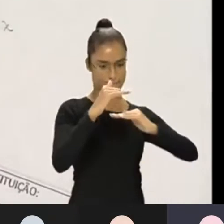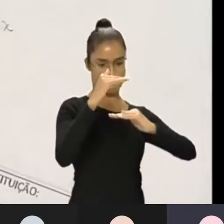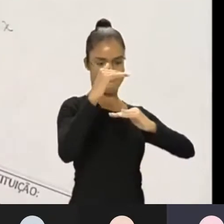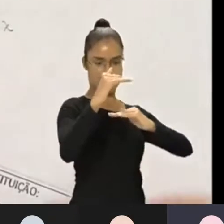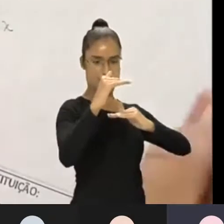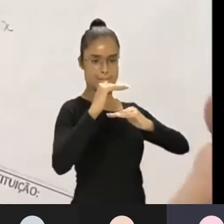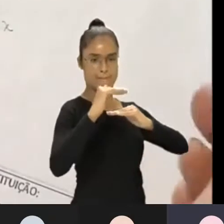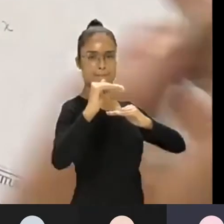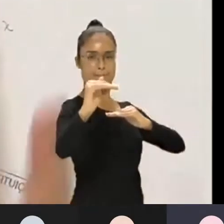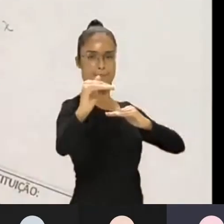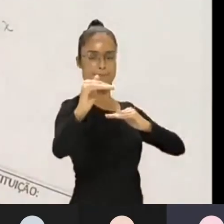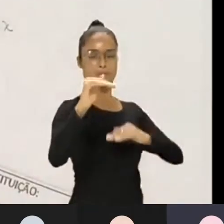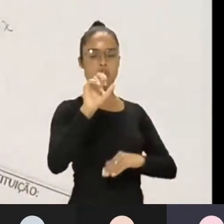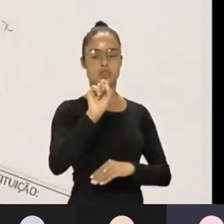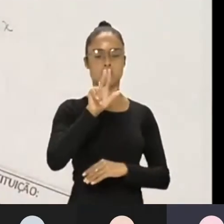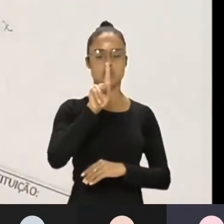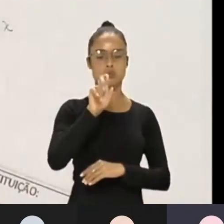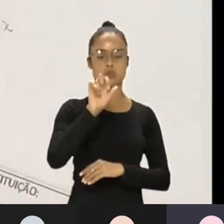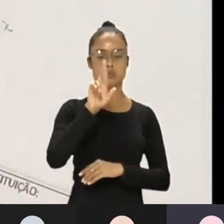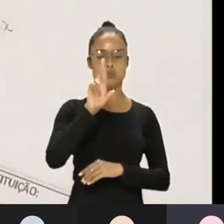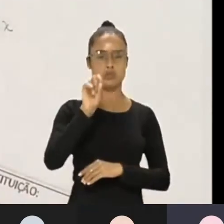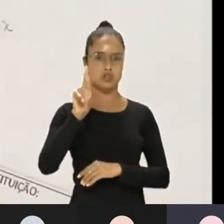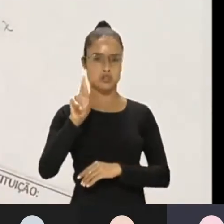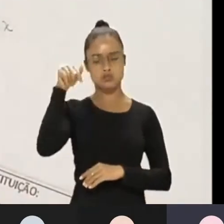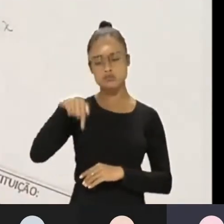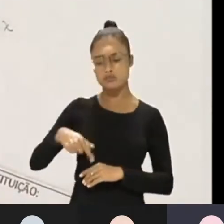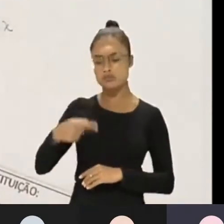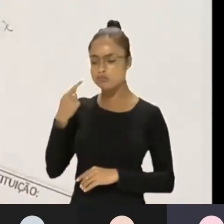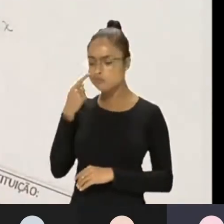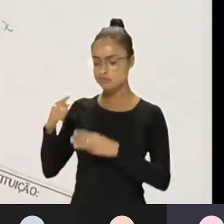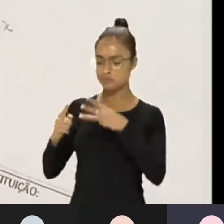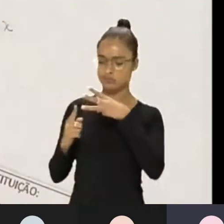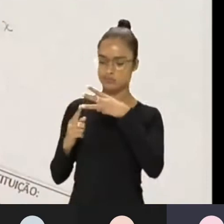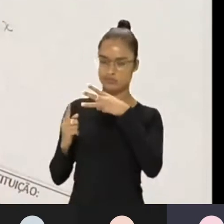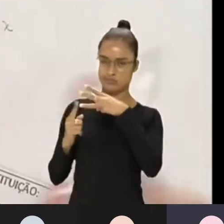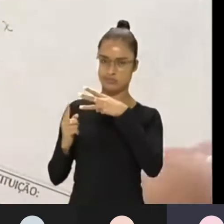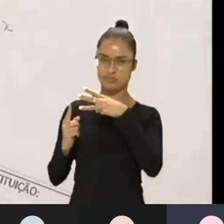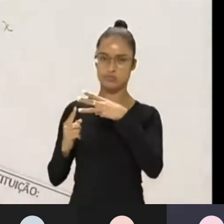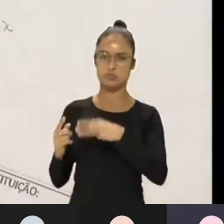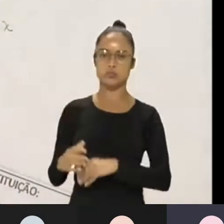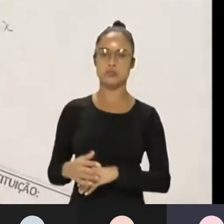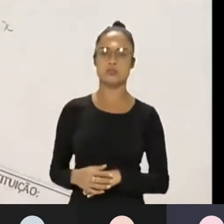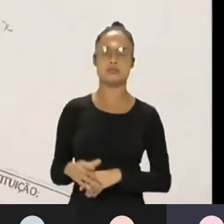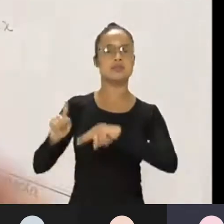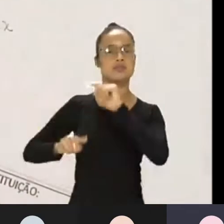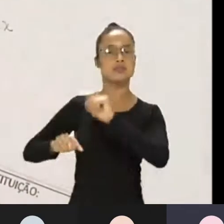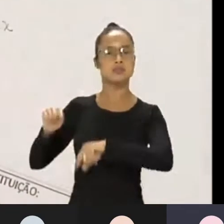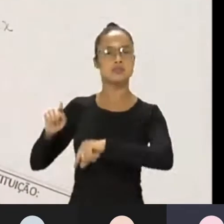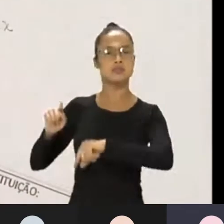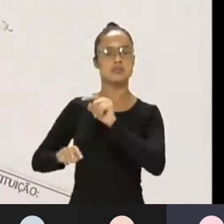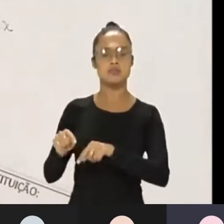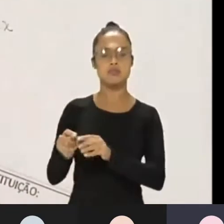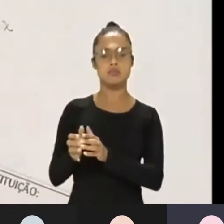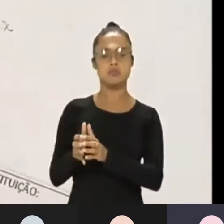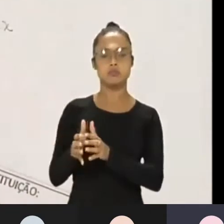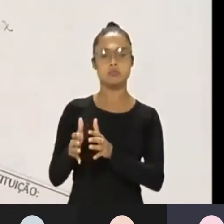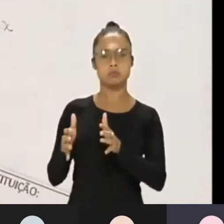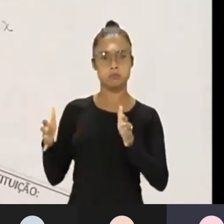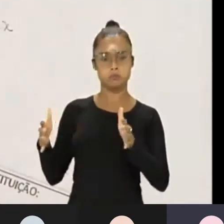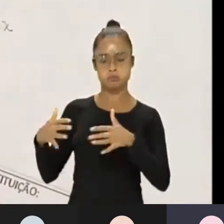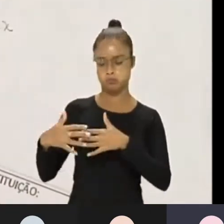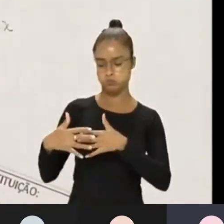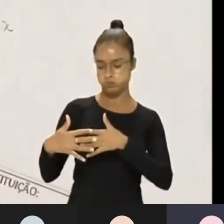associada. E o terceiro objeto já era um pouco mais diferente, distinto. Ele é um volume